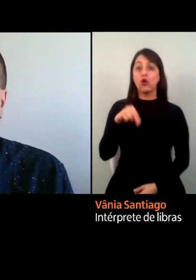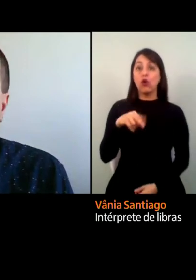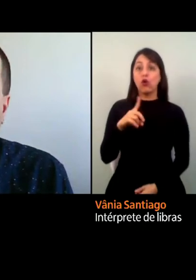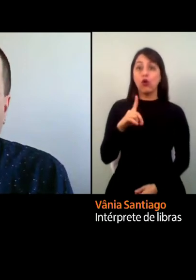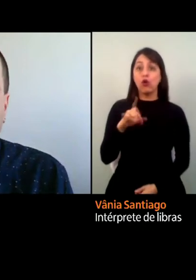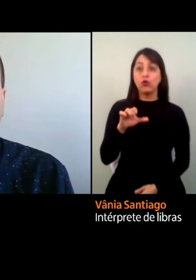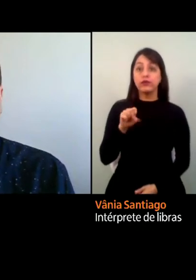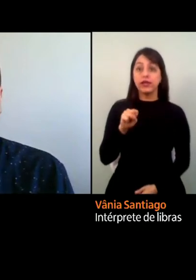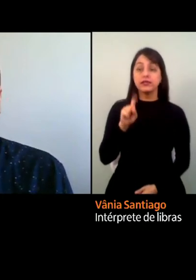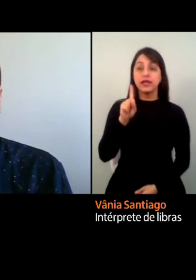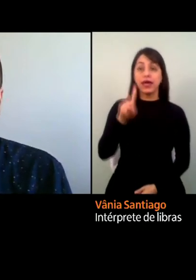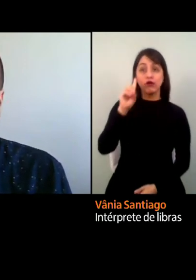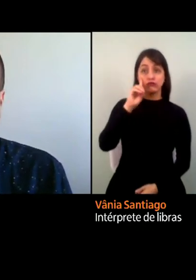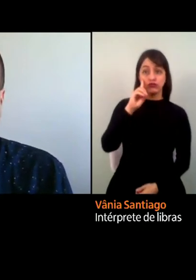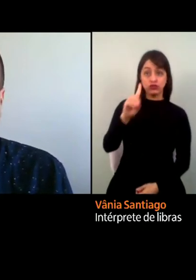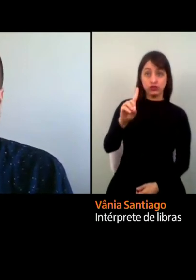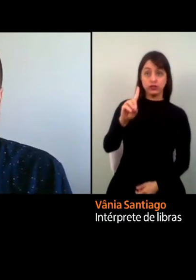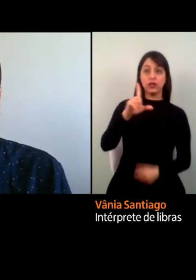Listradas Vindas do Mar,